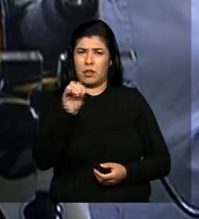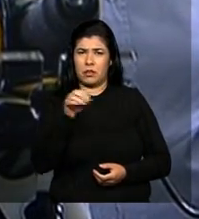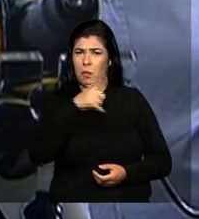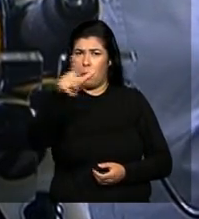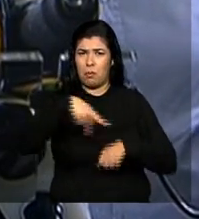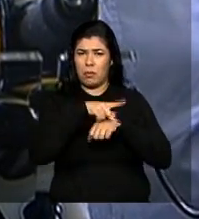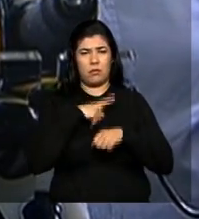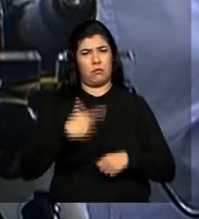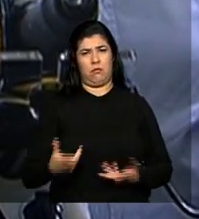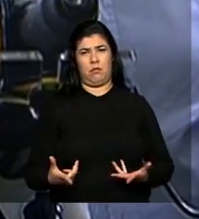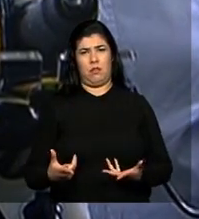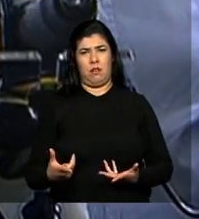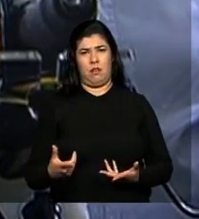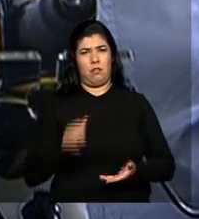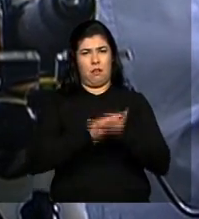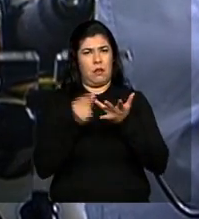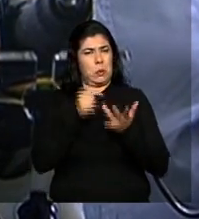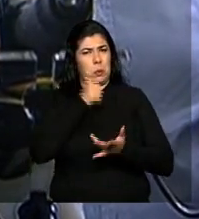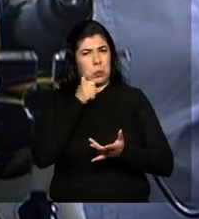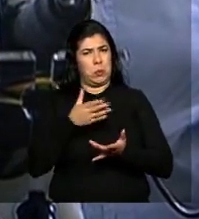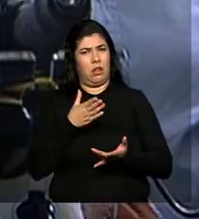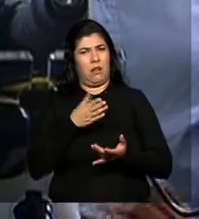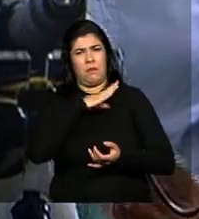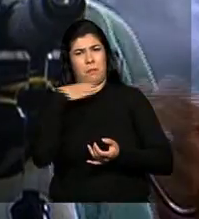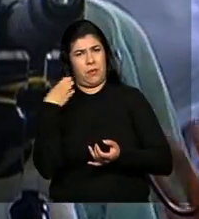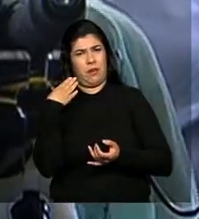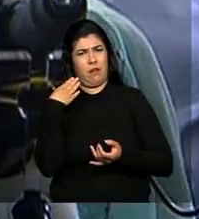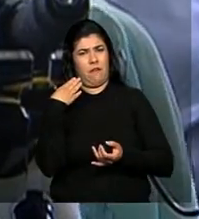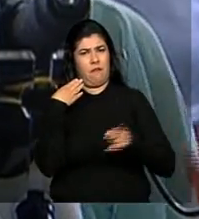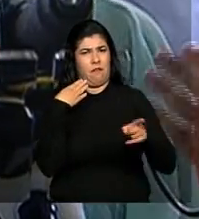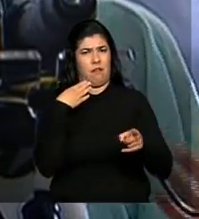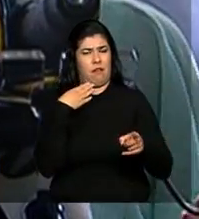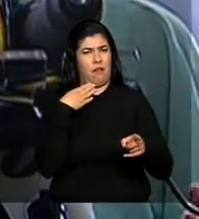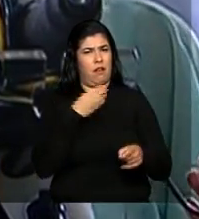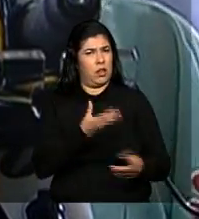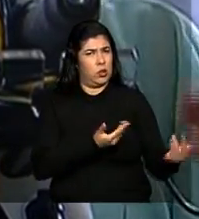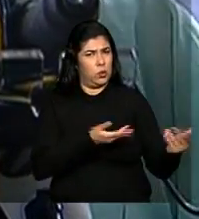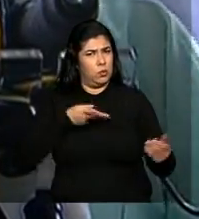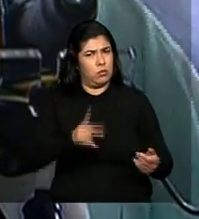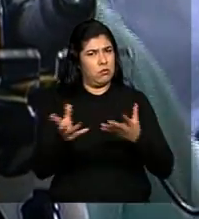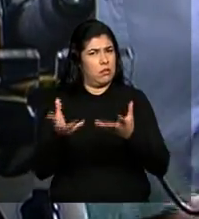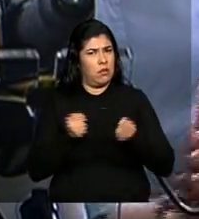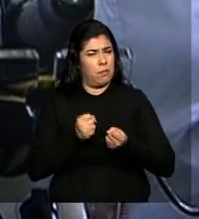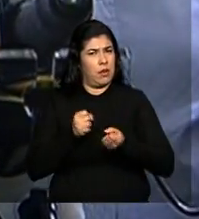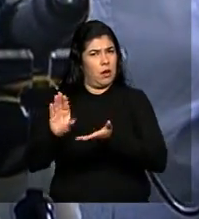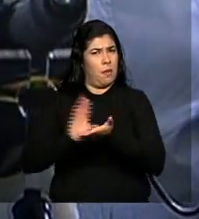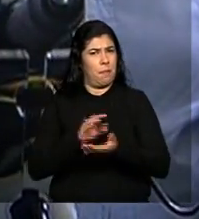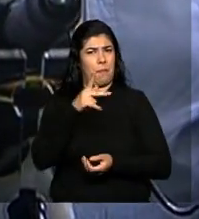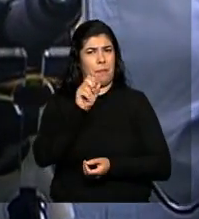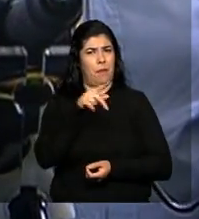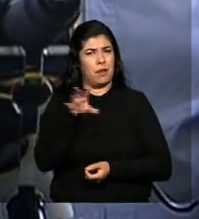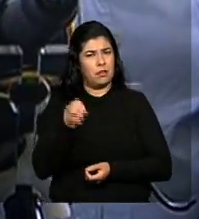isso. Não existe isso, não existe em país do mundo. A mesma coisa é quando se trata de qualquer ganho,